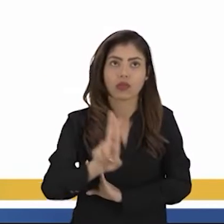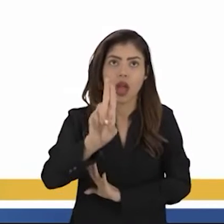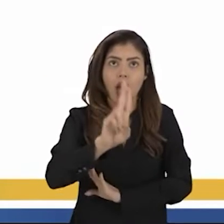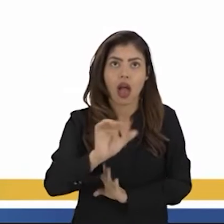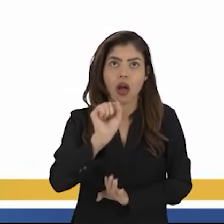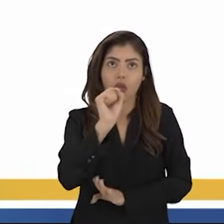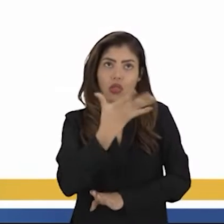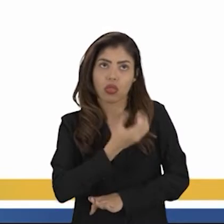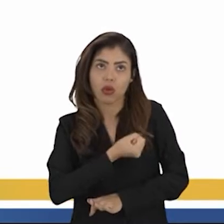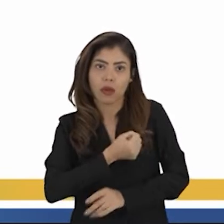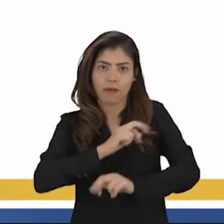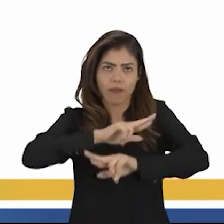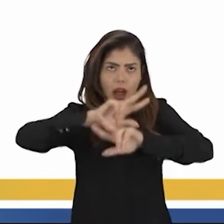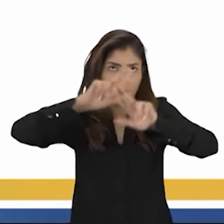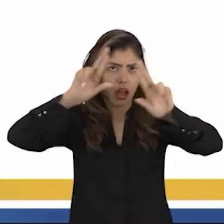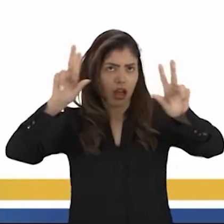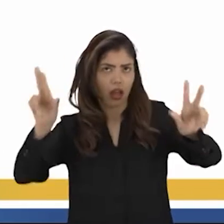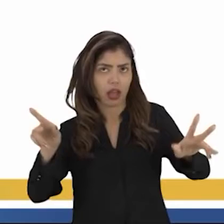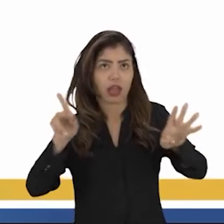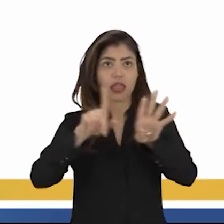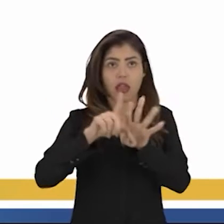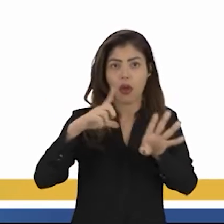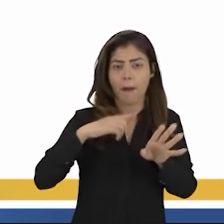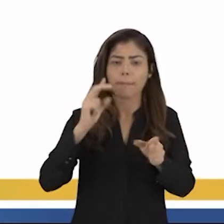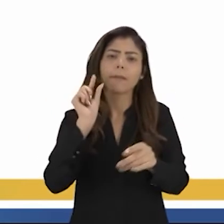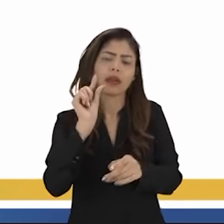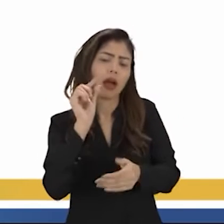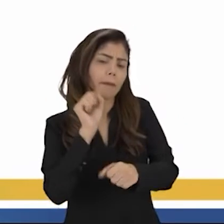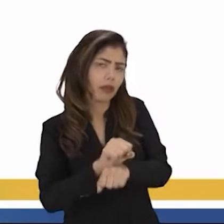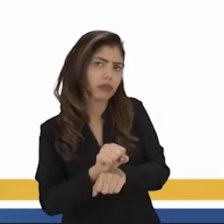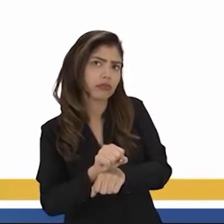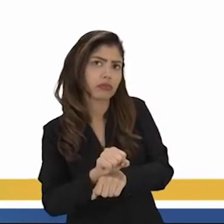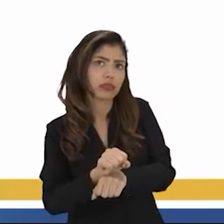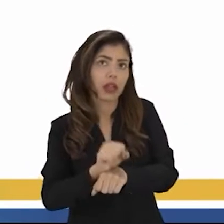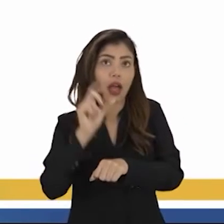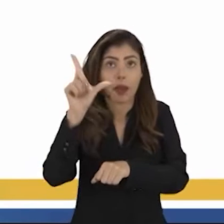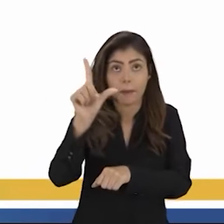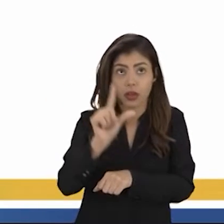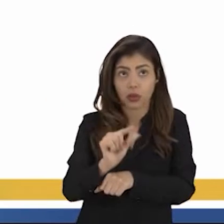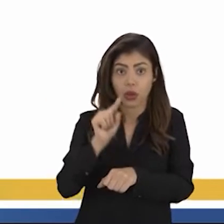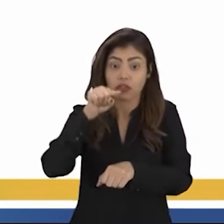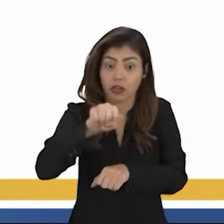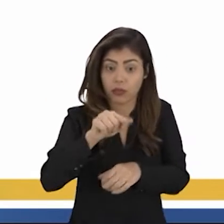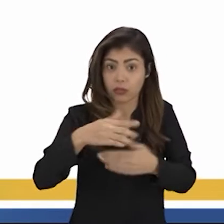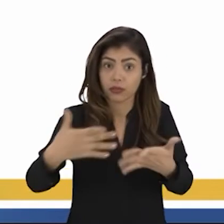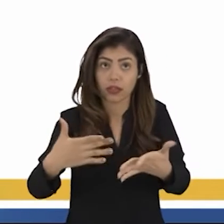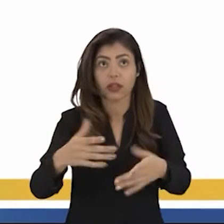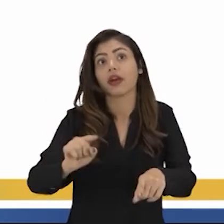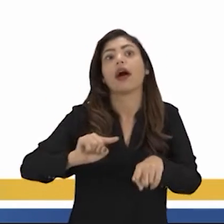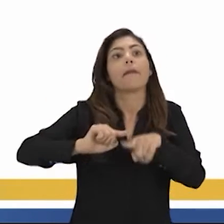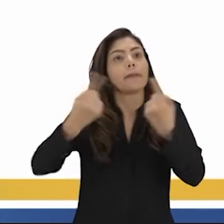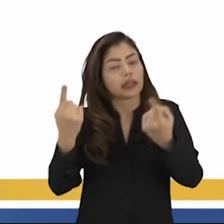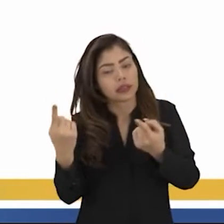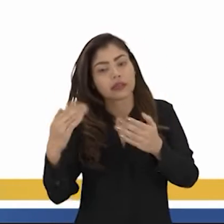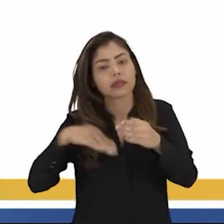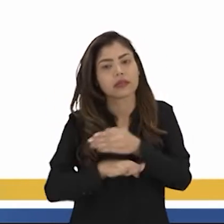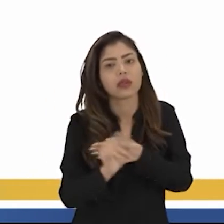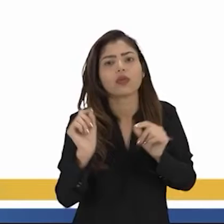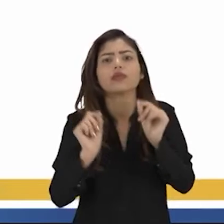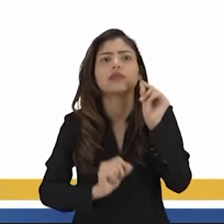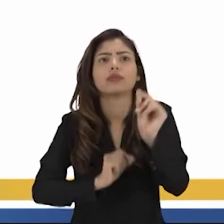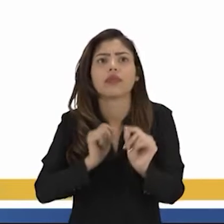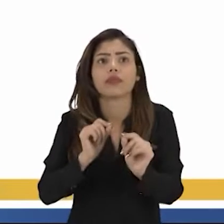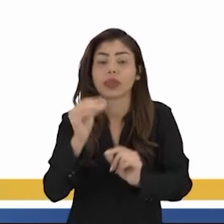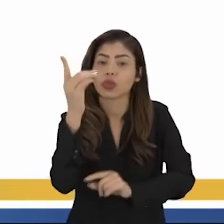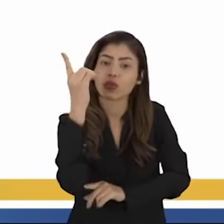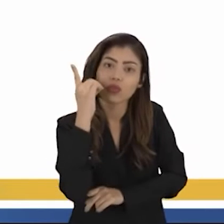maior número de situações. Indica uma pequena pausa, menor que a indicada pelo ponto. E ela deve ser empregada